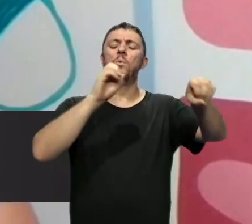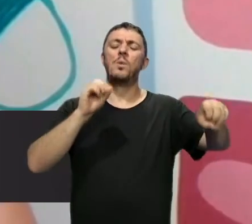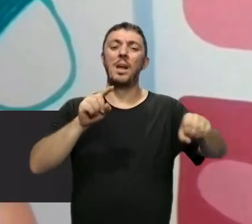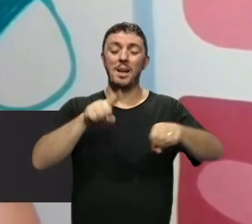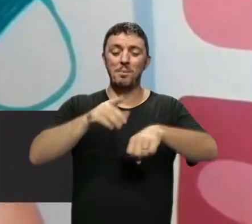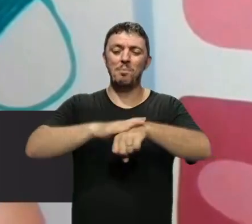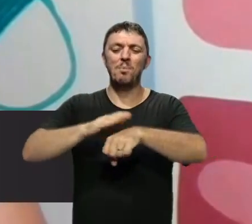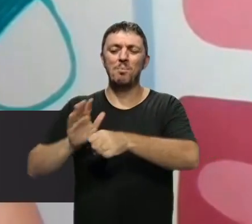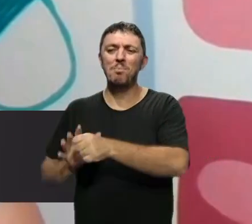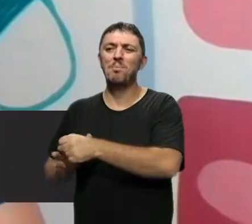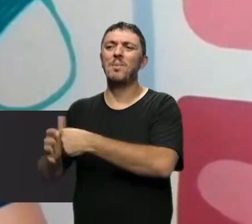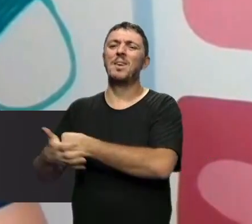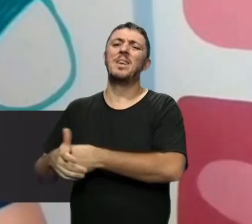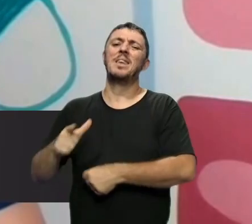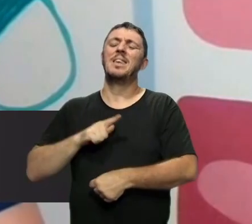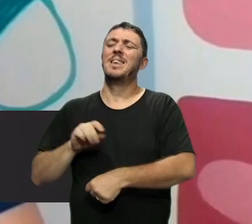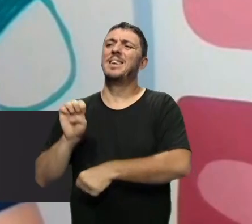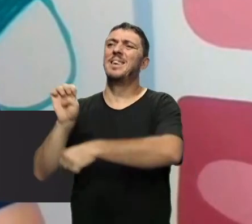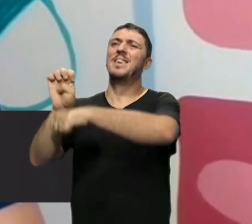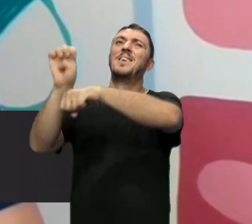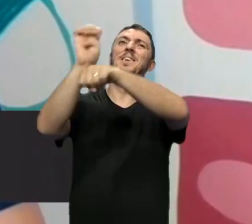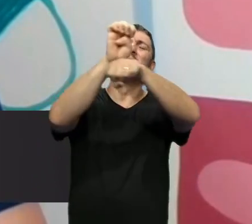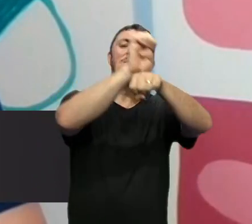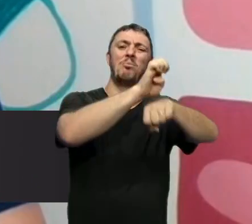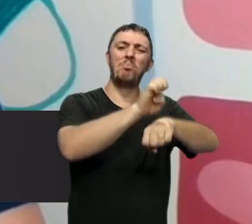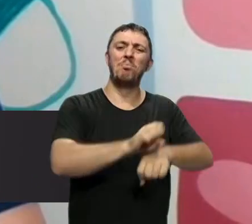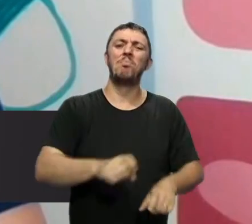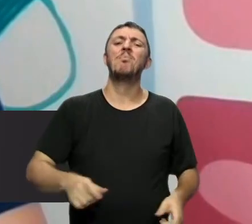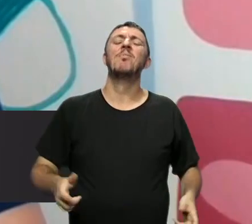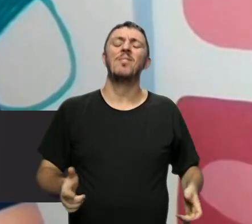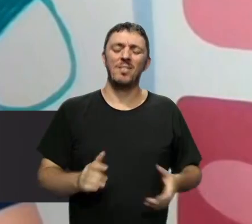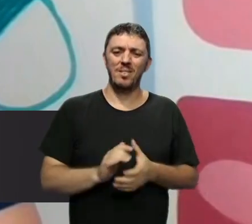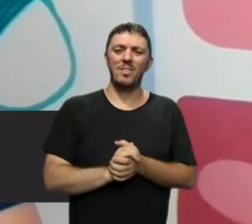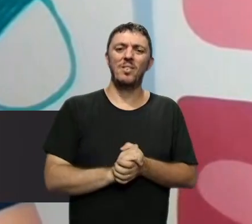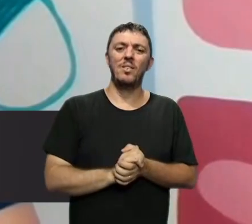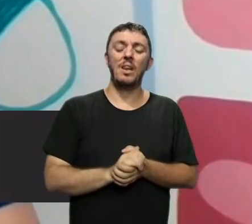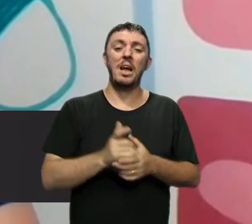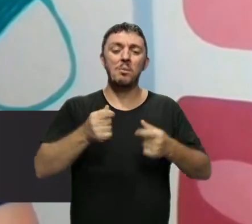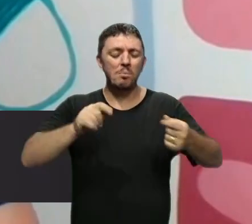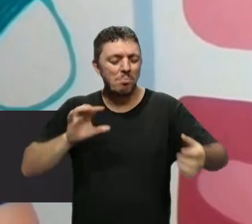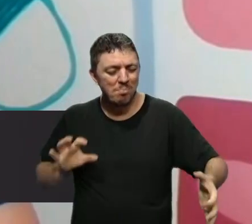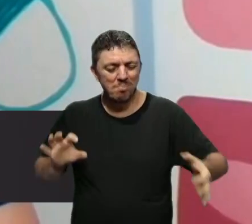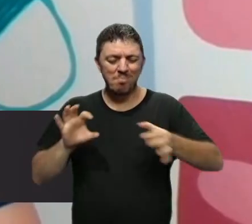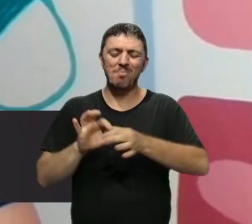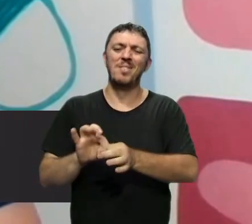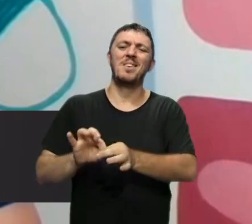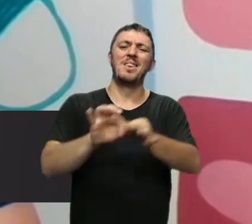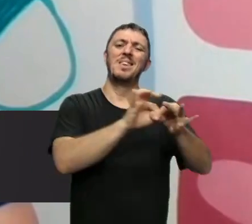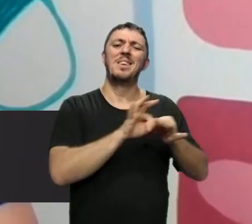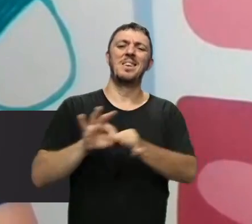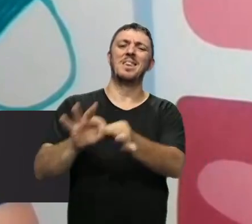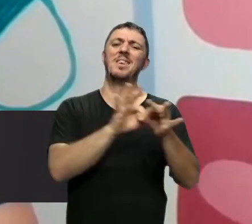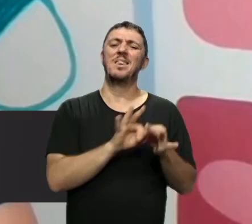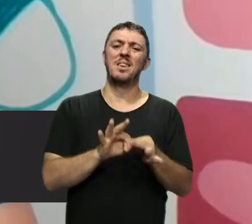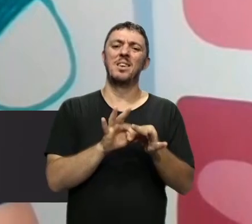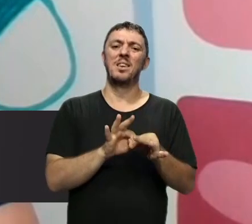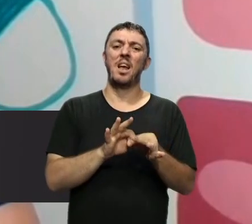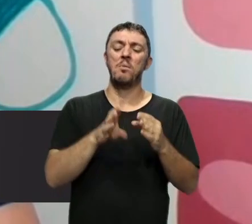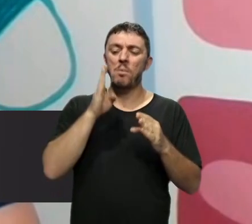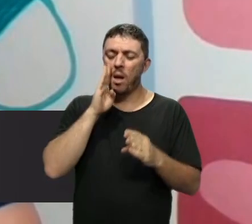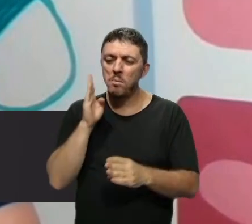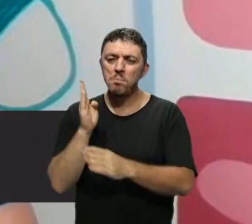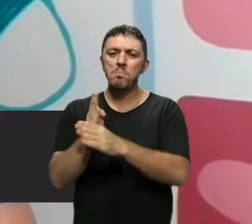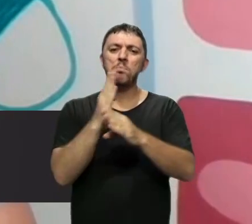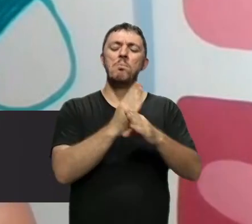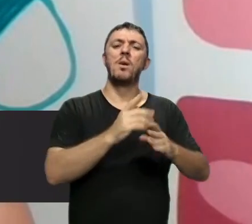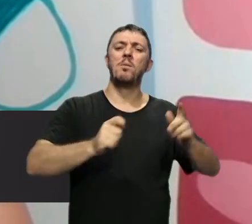muitas pessoas de todos os estados brasileiros, a gente se unir para encontrar a potência